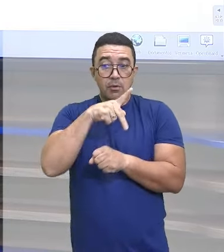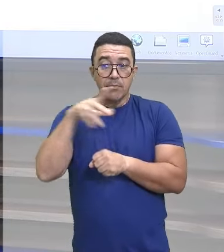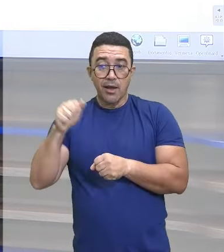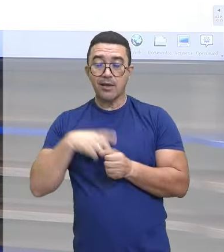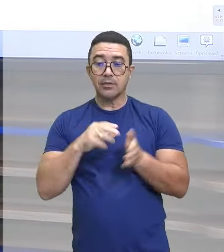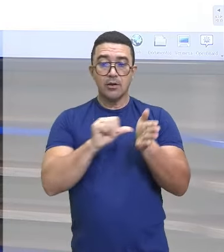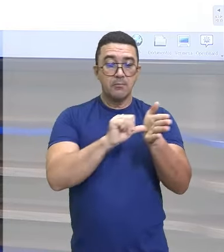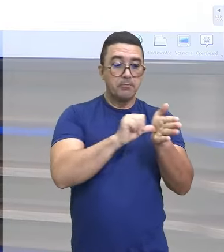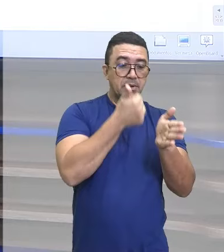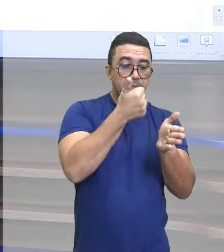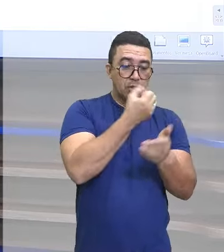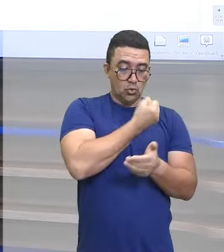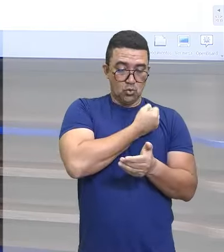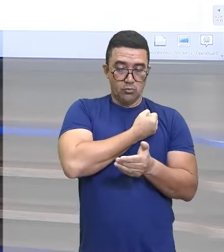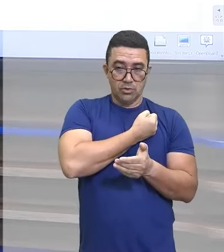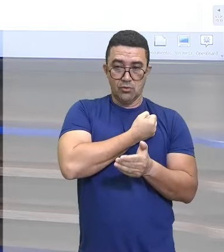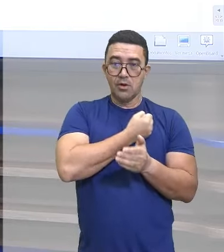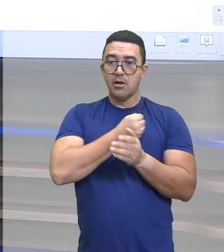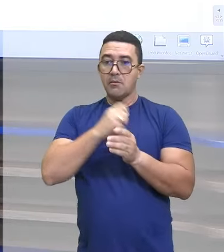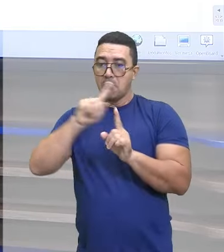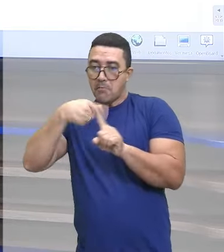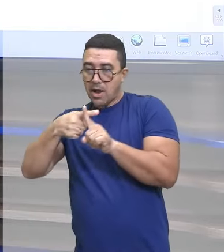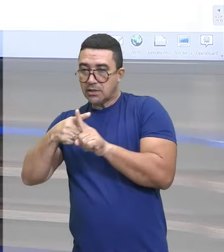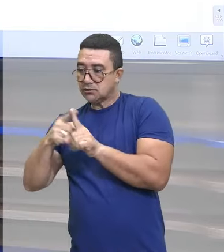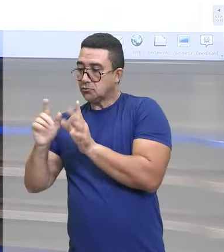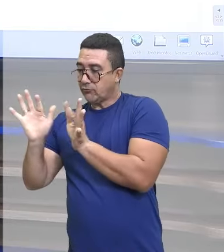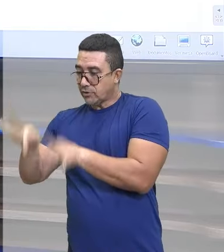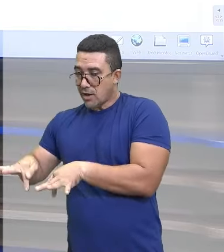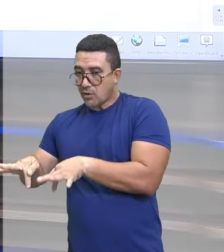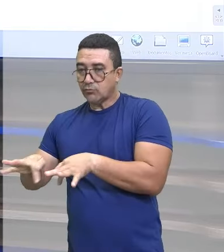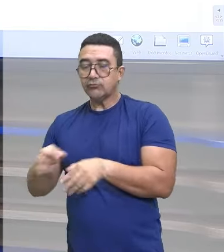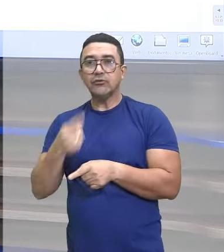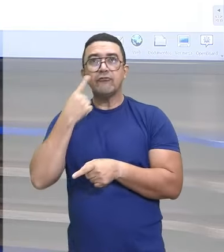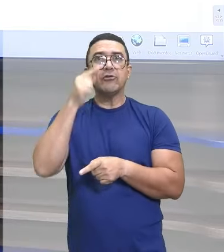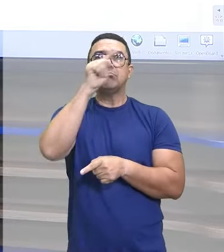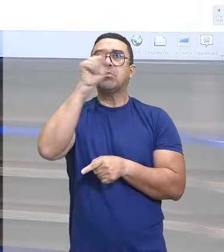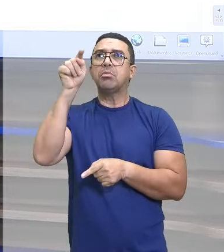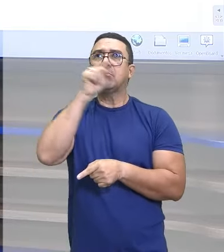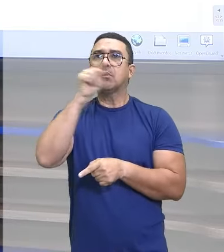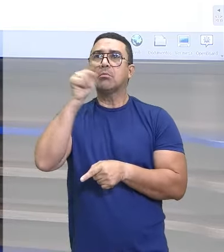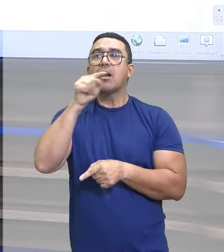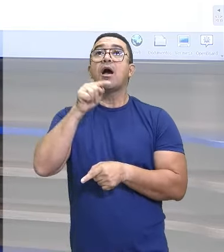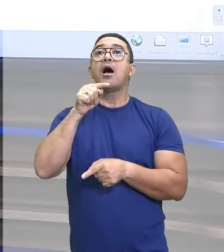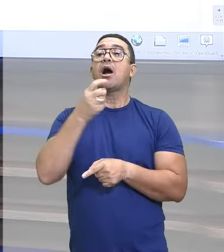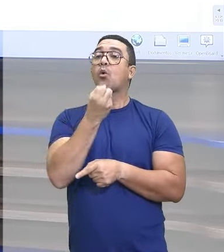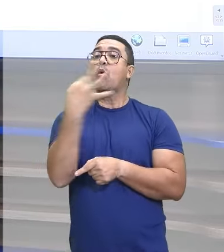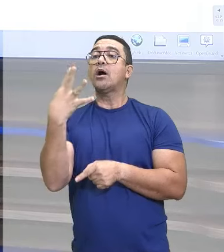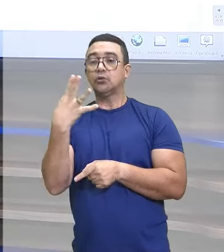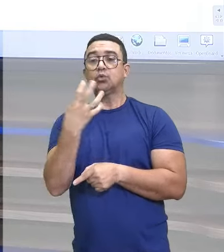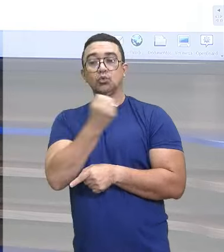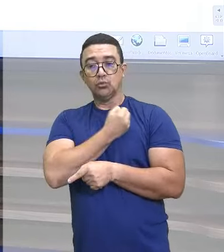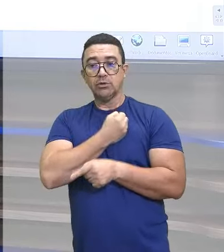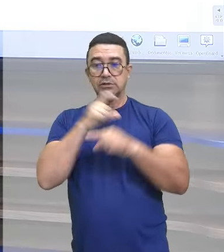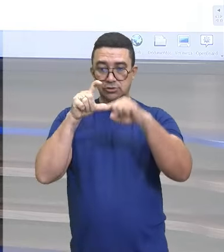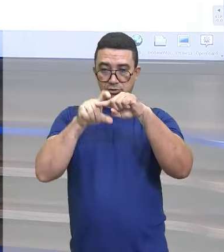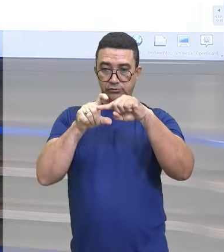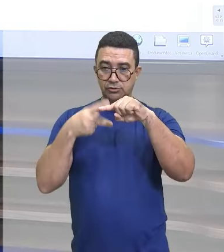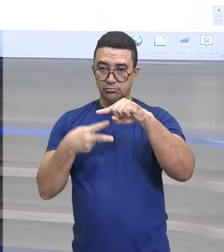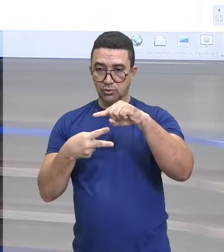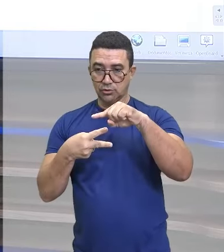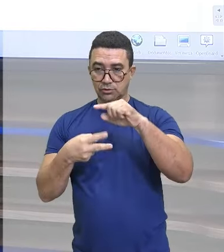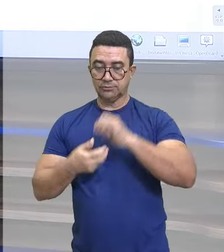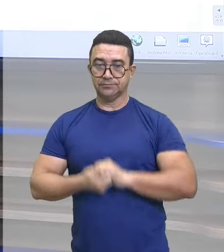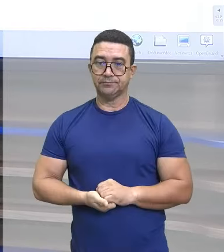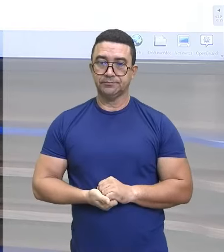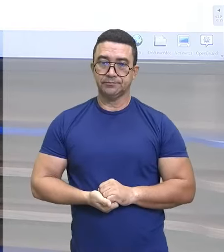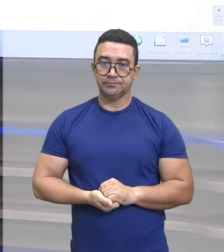primeiro termo mais o último, vezes a quantidade de termos dividido por 2. Tá ok? Aí, para